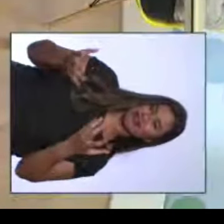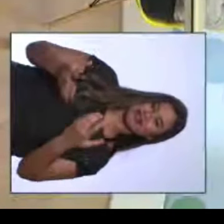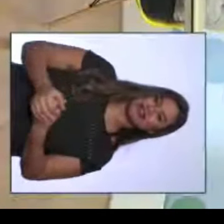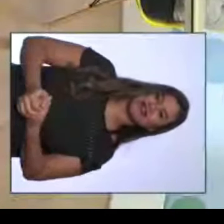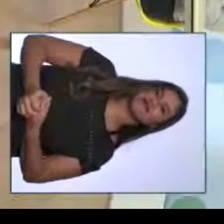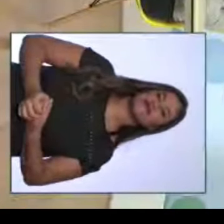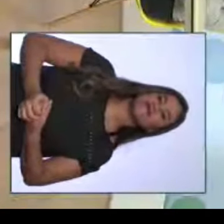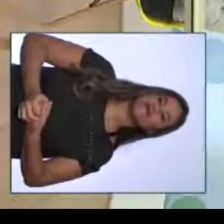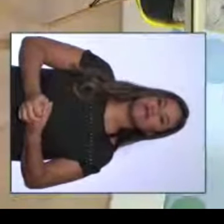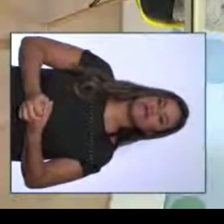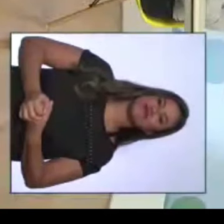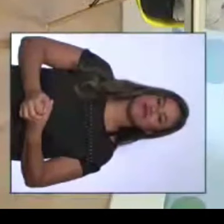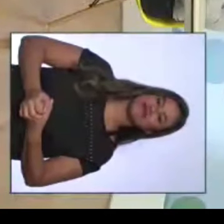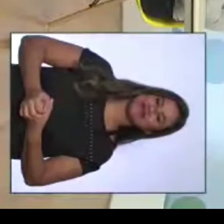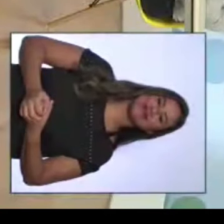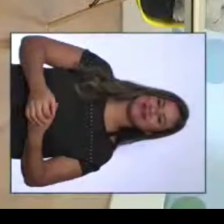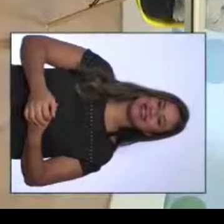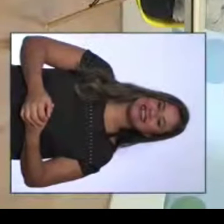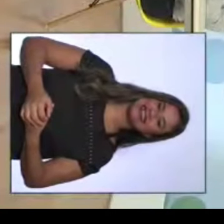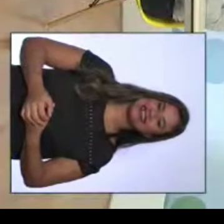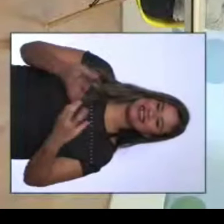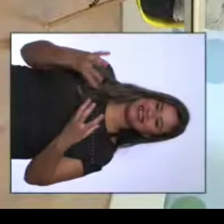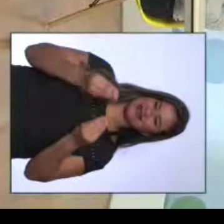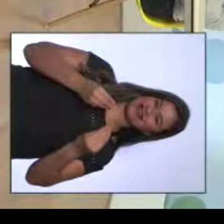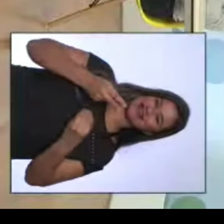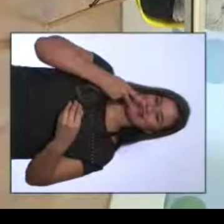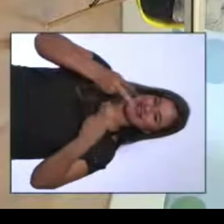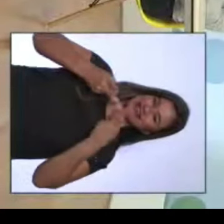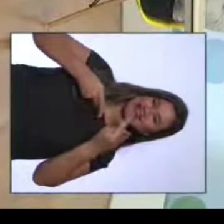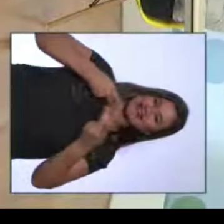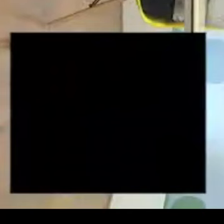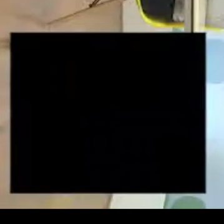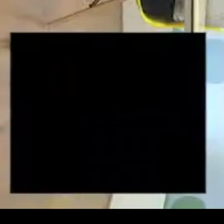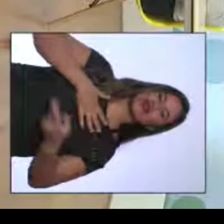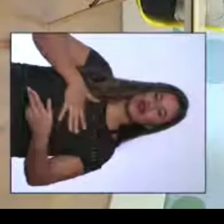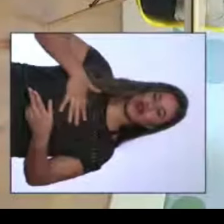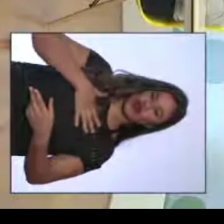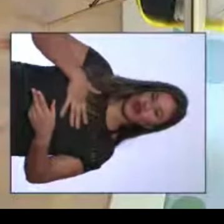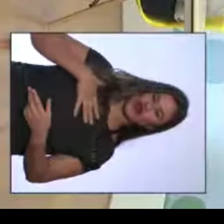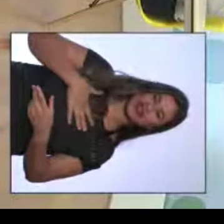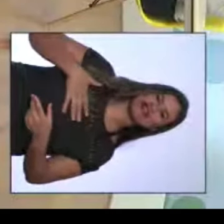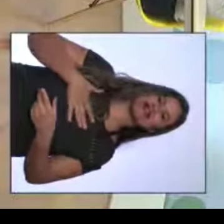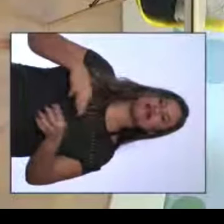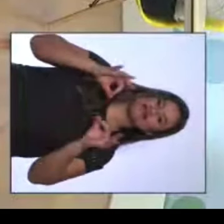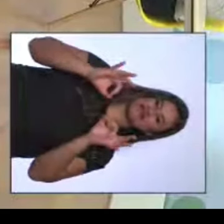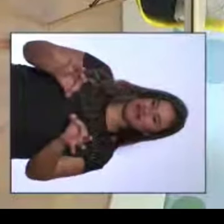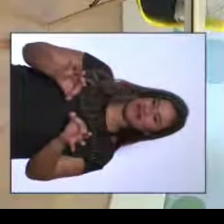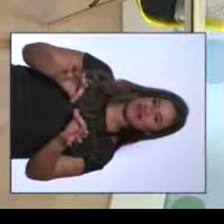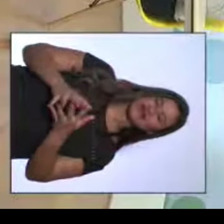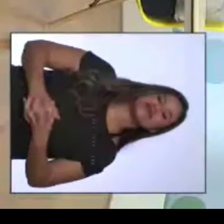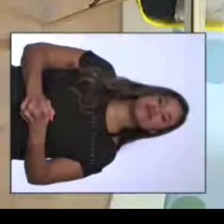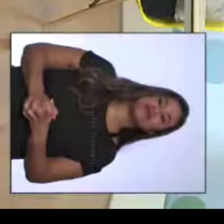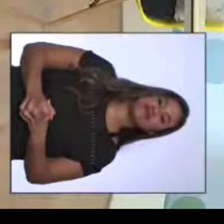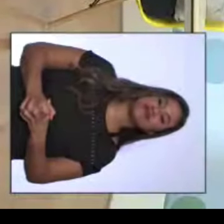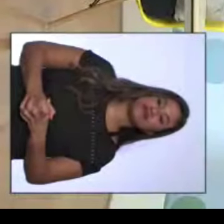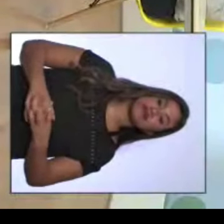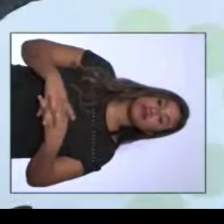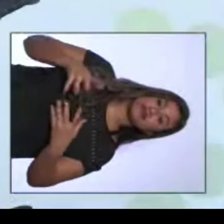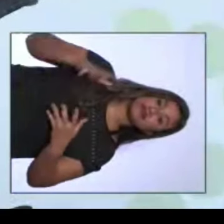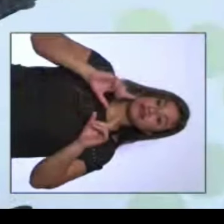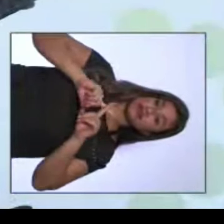assim... Estão gostando da aula, tá, professor? É importante falar aqui que a galera Que bacana, muito obrigado. Mas assim, nós temos que perceber que